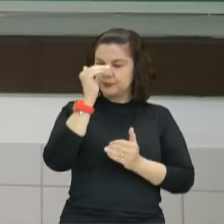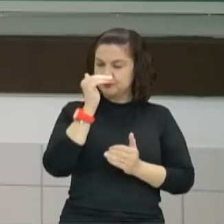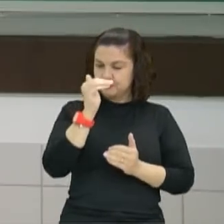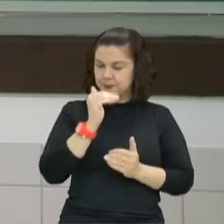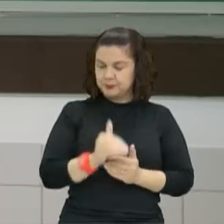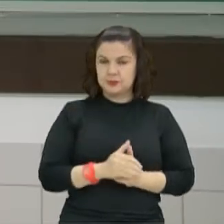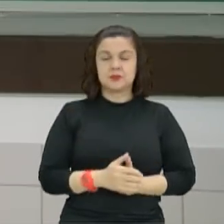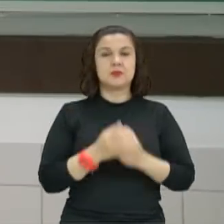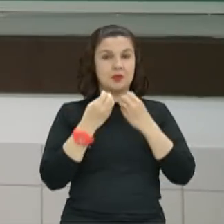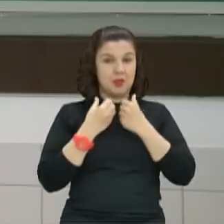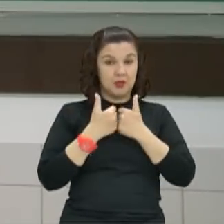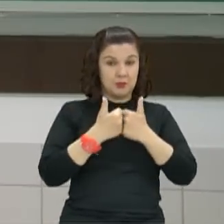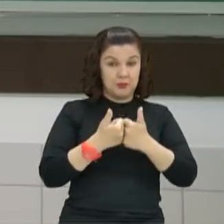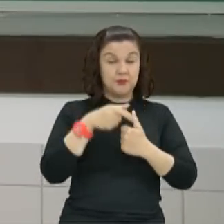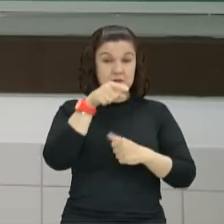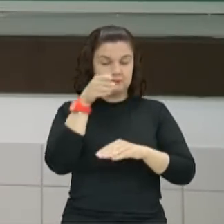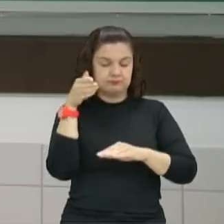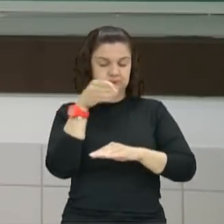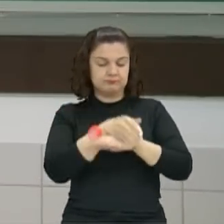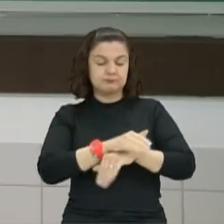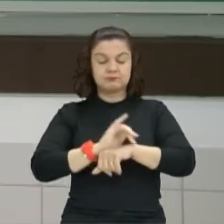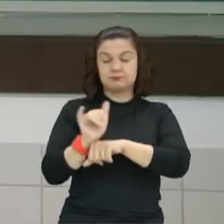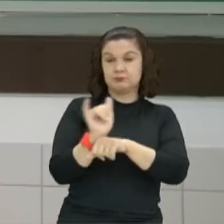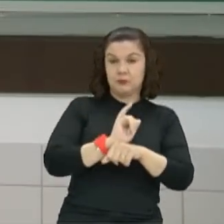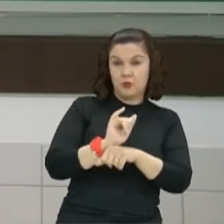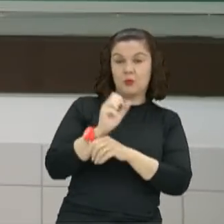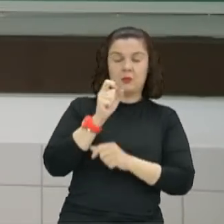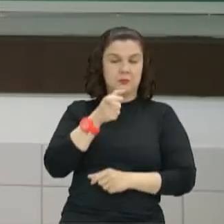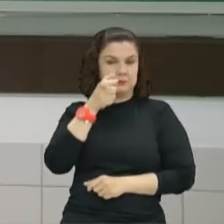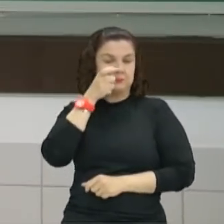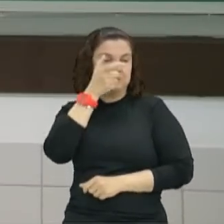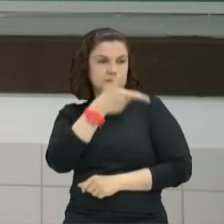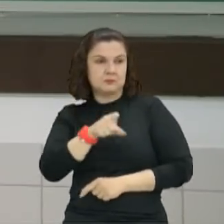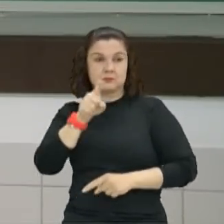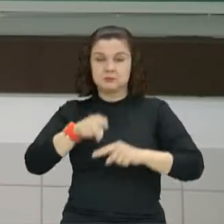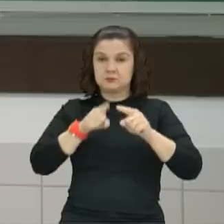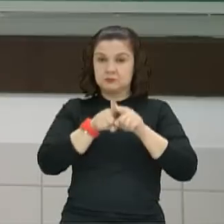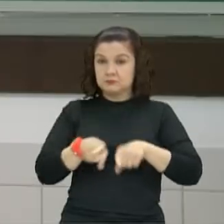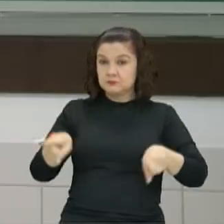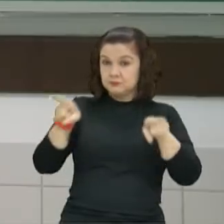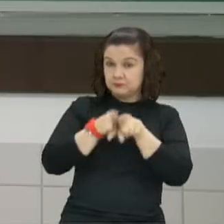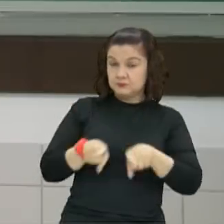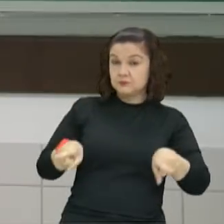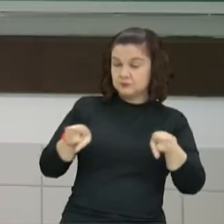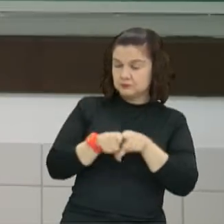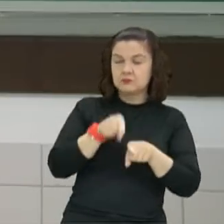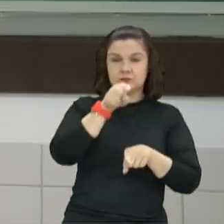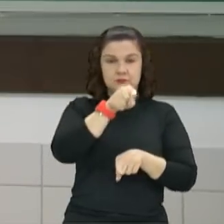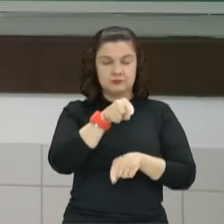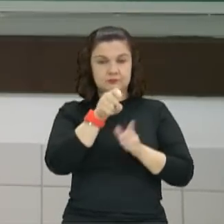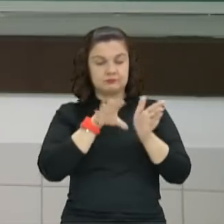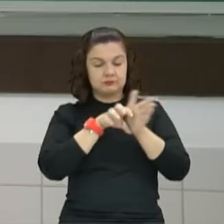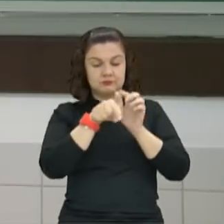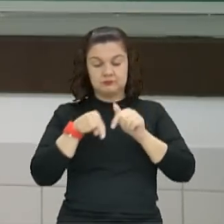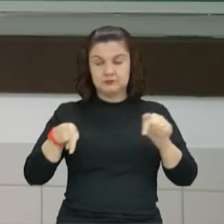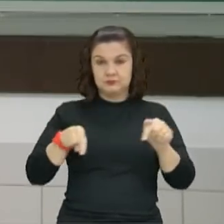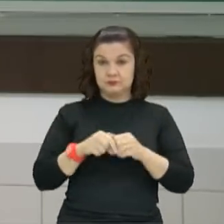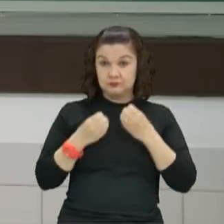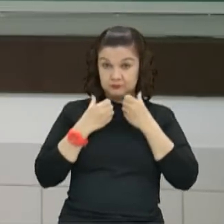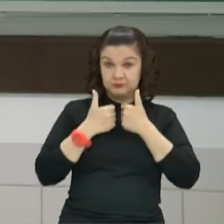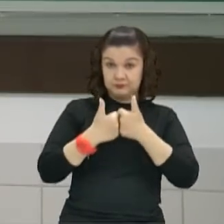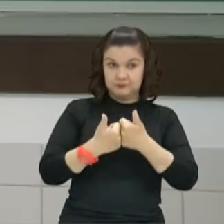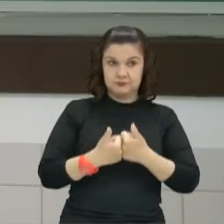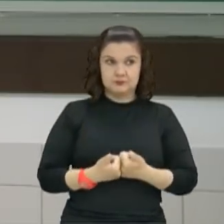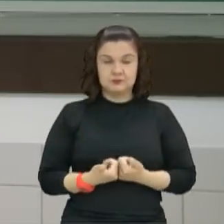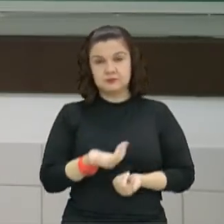bom? Você pode ir lá acessar depois no YouTube, pode ver o material que vai ficar disponibilizado para você no Classroom, tá bom? Veja